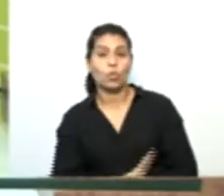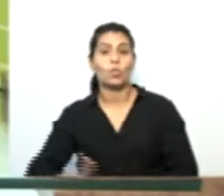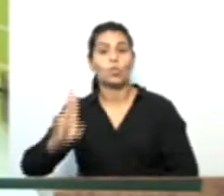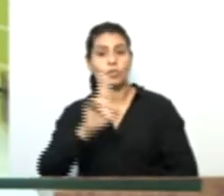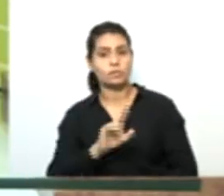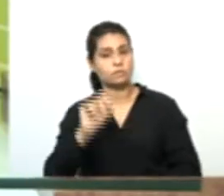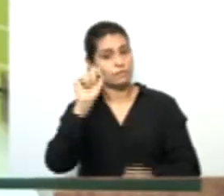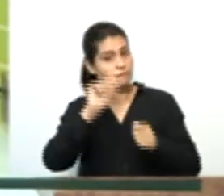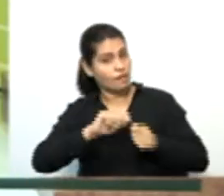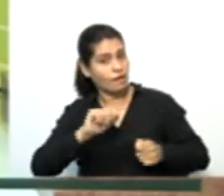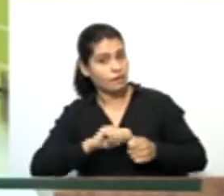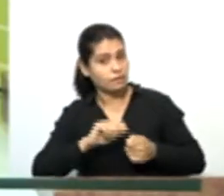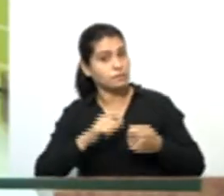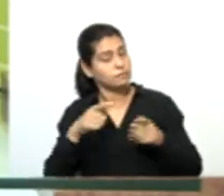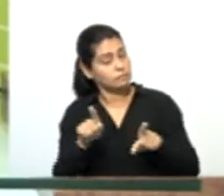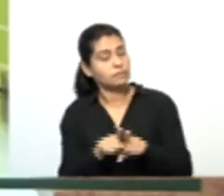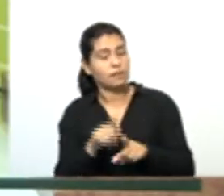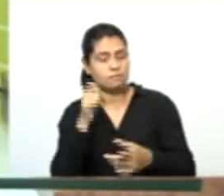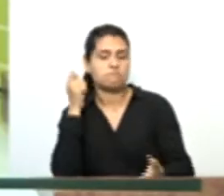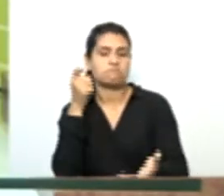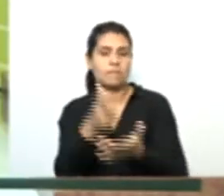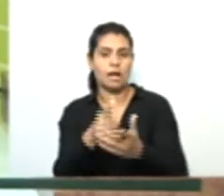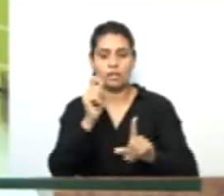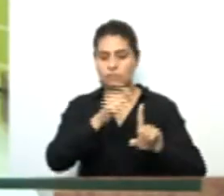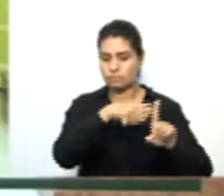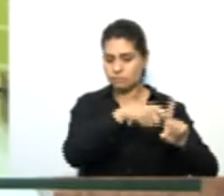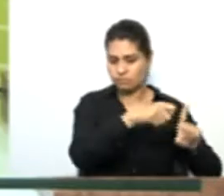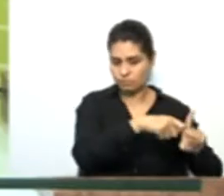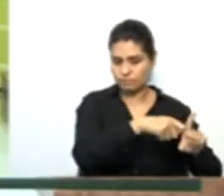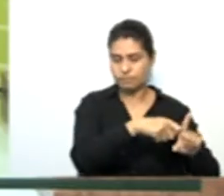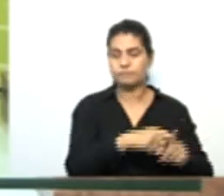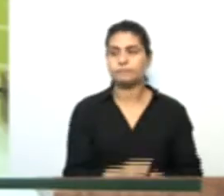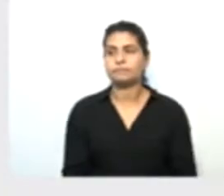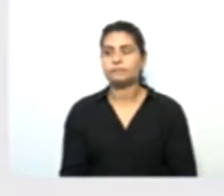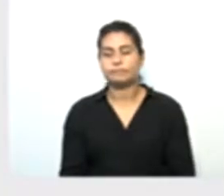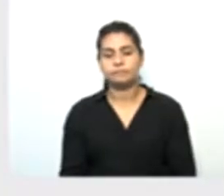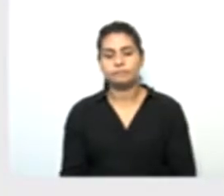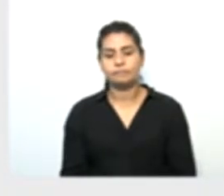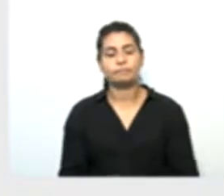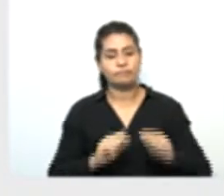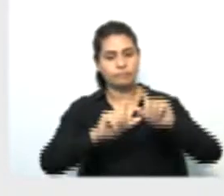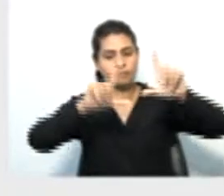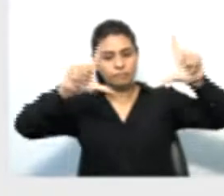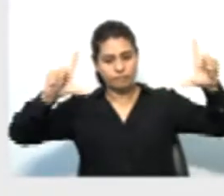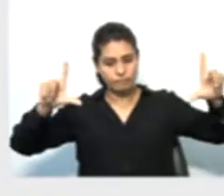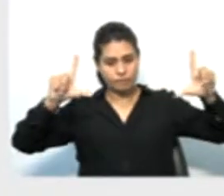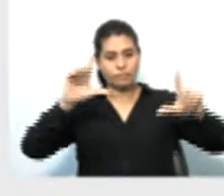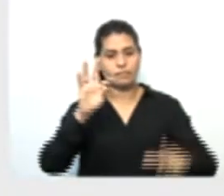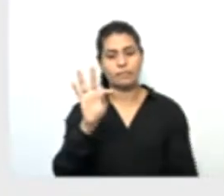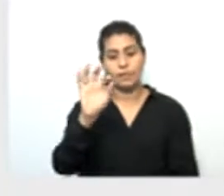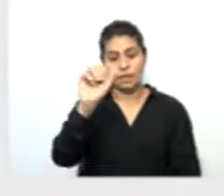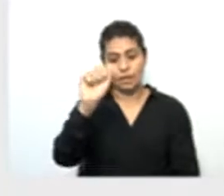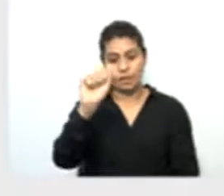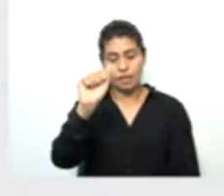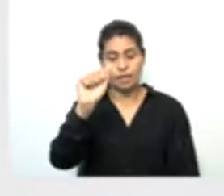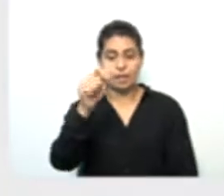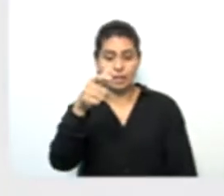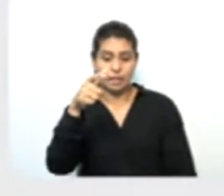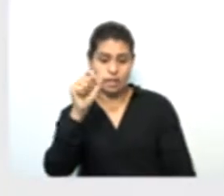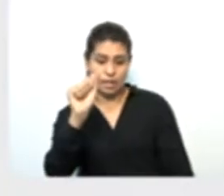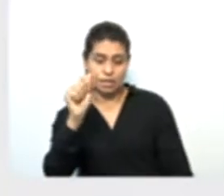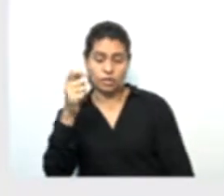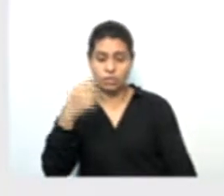as operações que ele faz, ele paga mensalmente. E a gente vê aqui no slide que a taxa de administração é